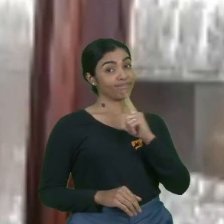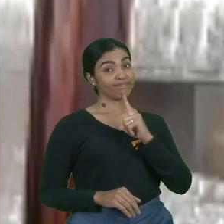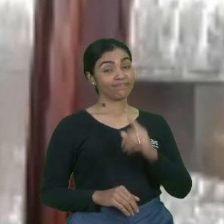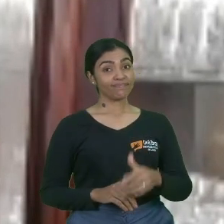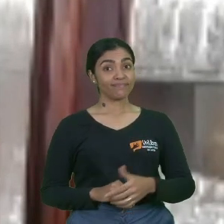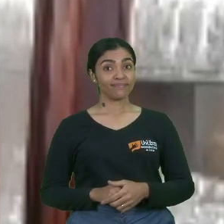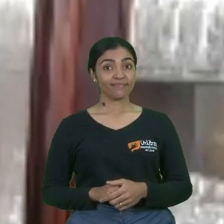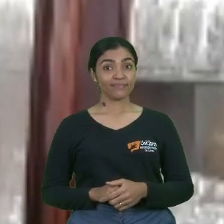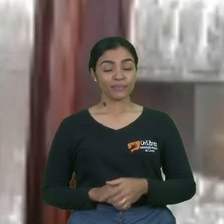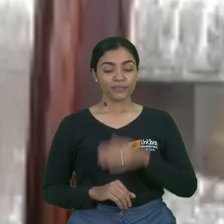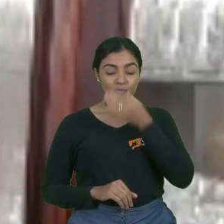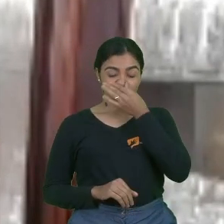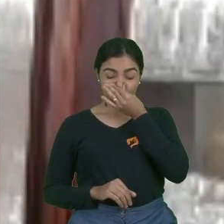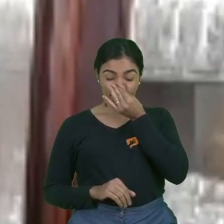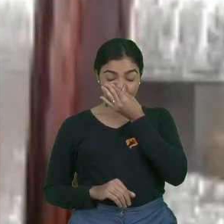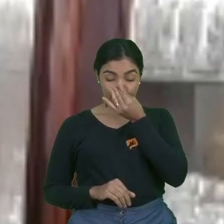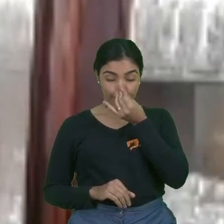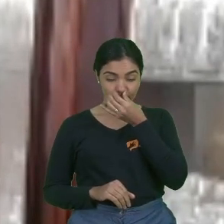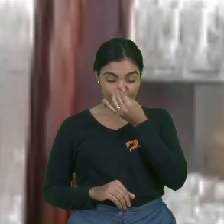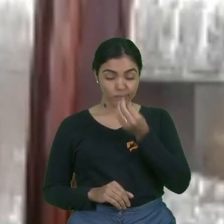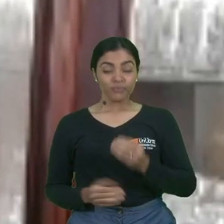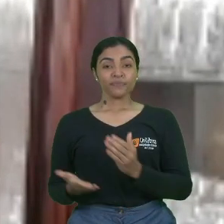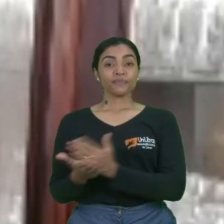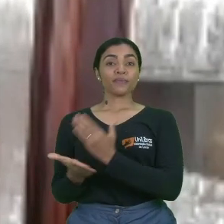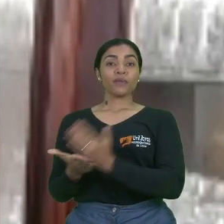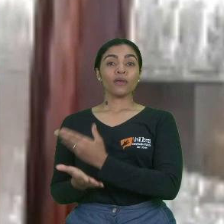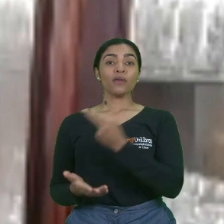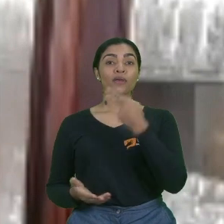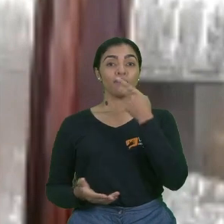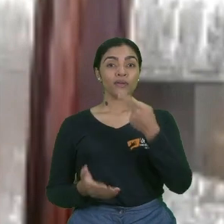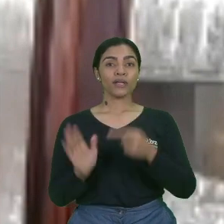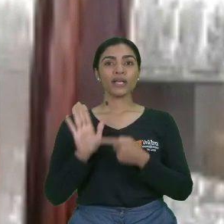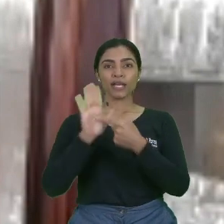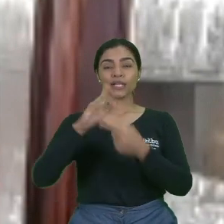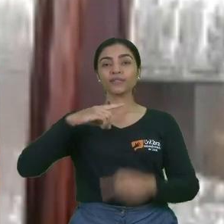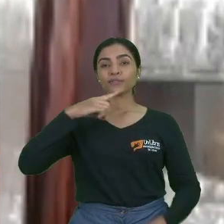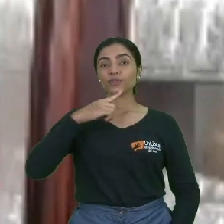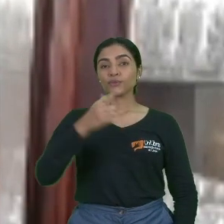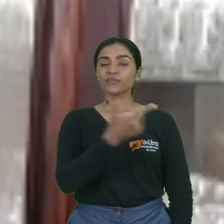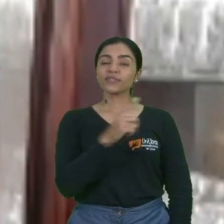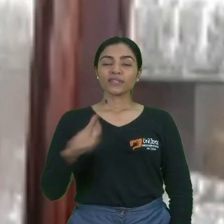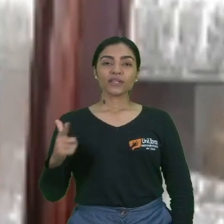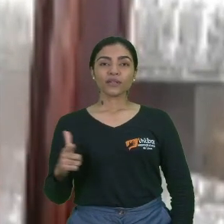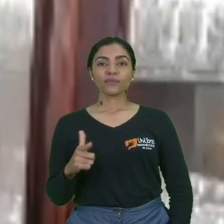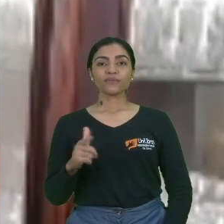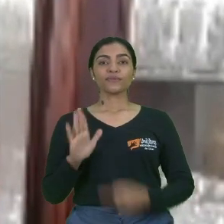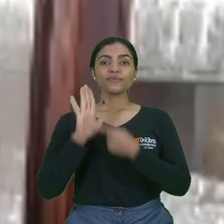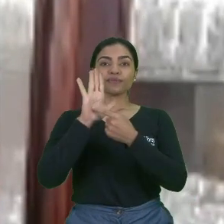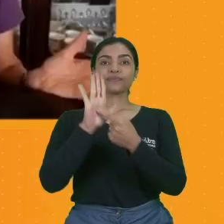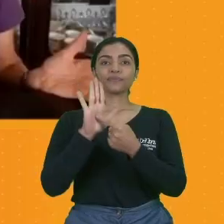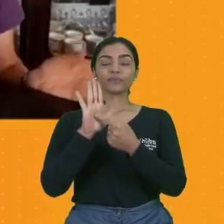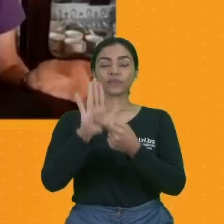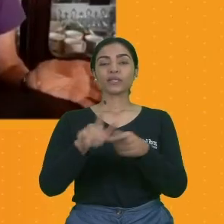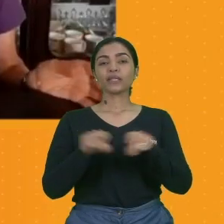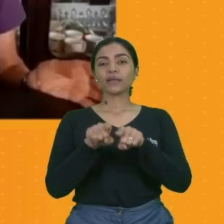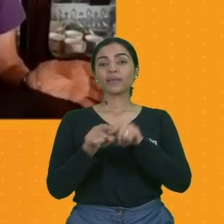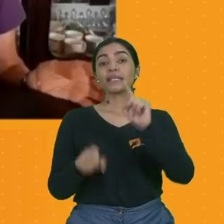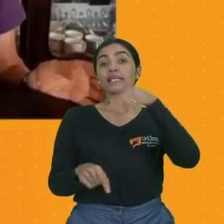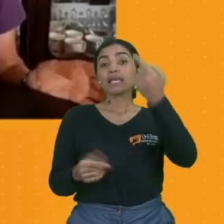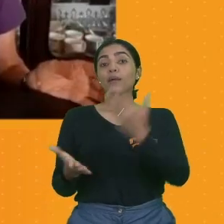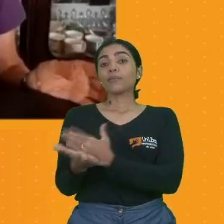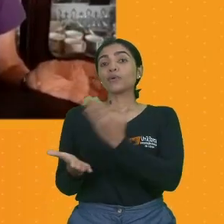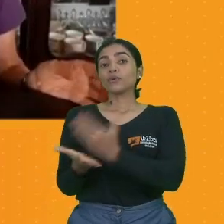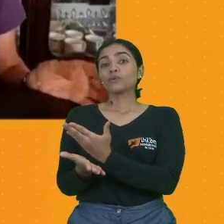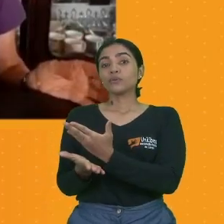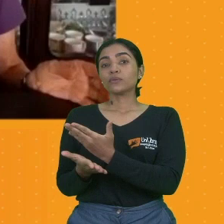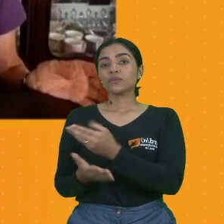achei acho que palavra livremente fazer nenhuma mas falar do que vem posso livrinho veja